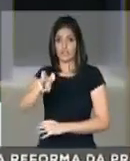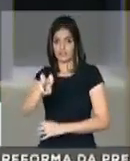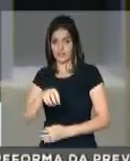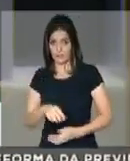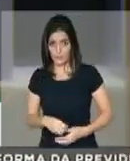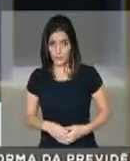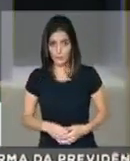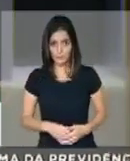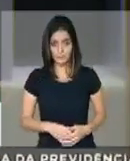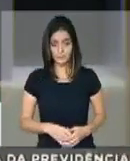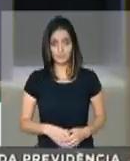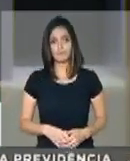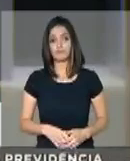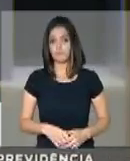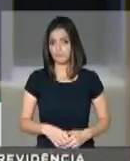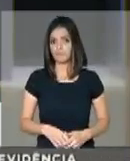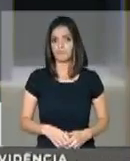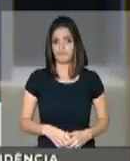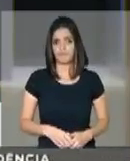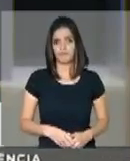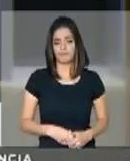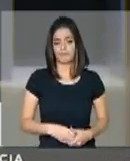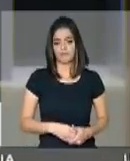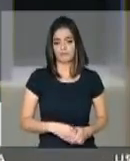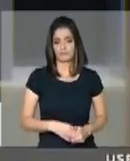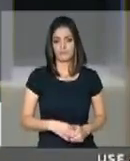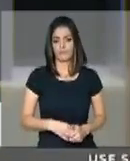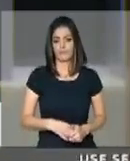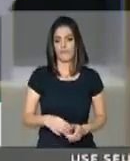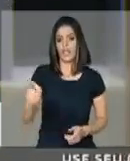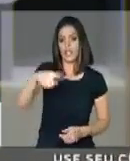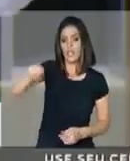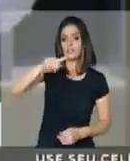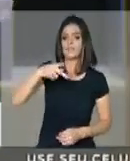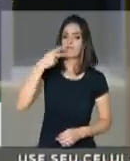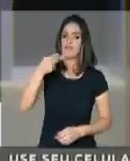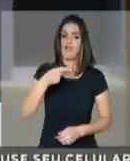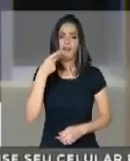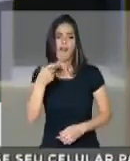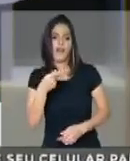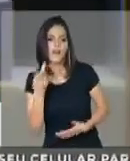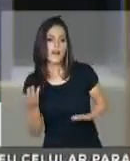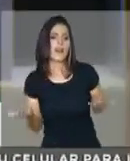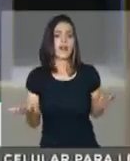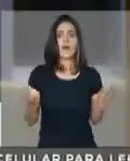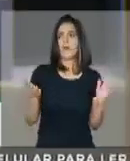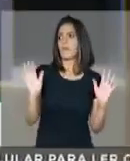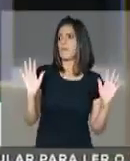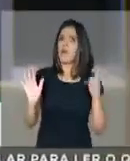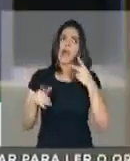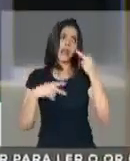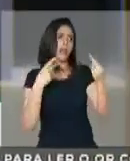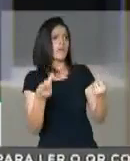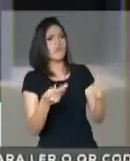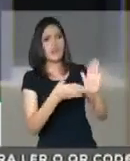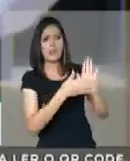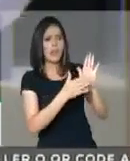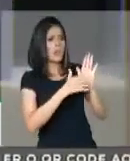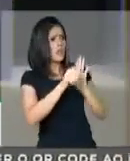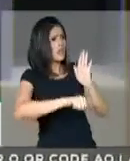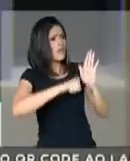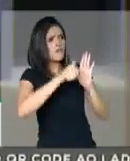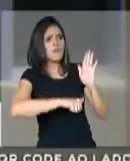a PEC 95. Falam e dizem aqui: não é verdade que a reforma